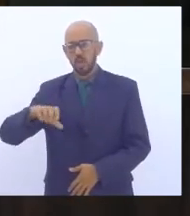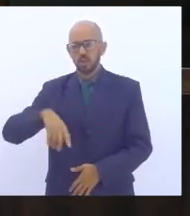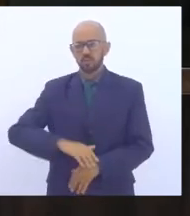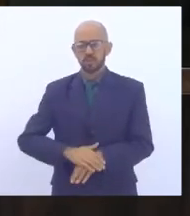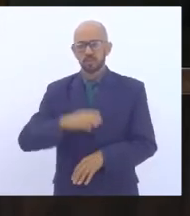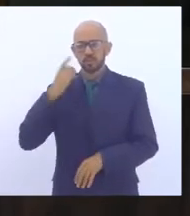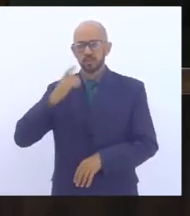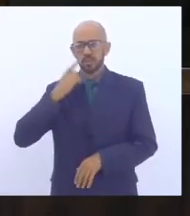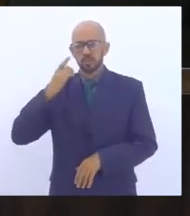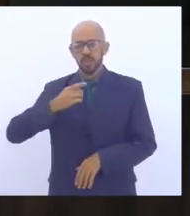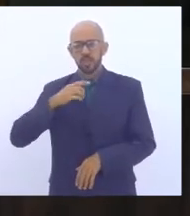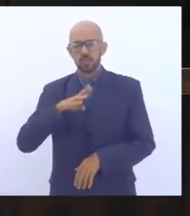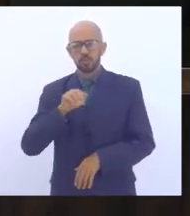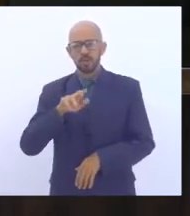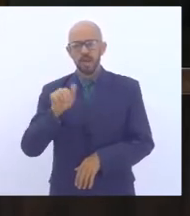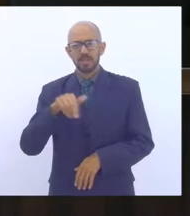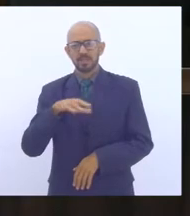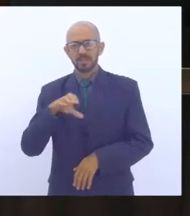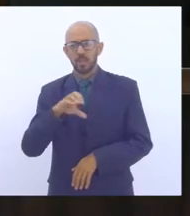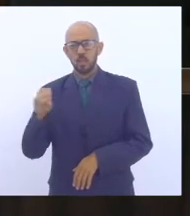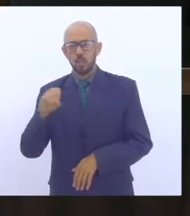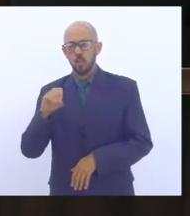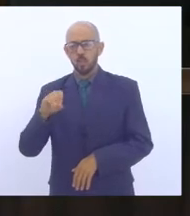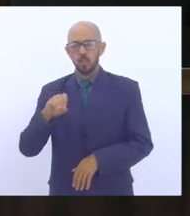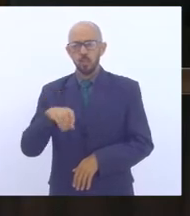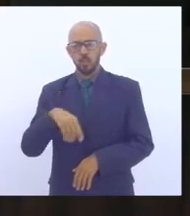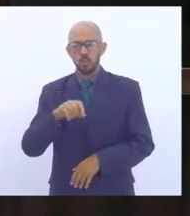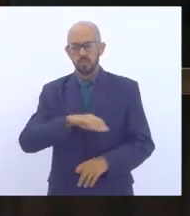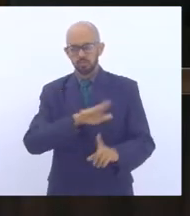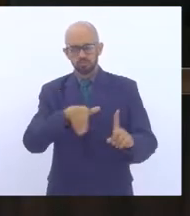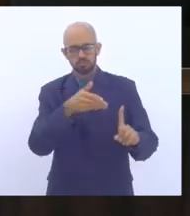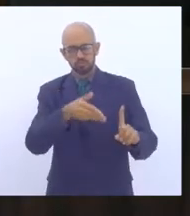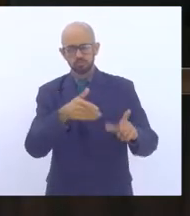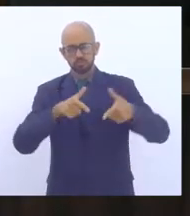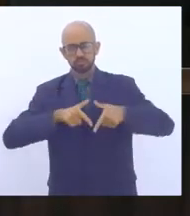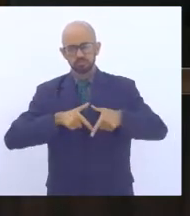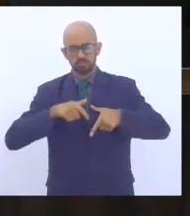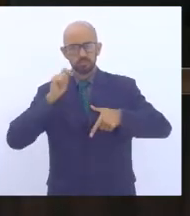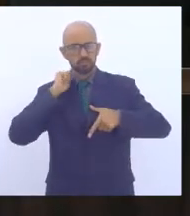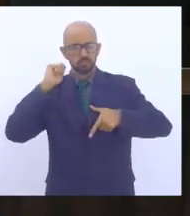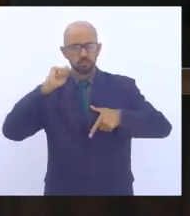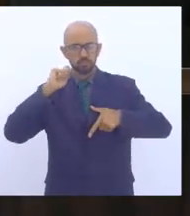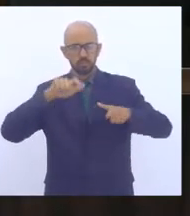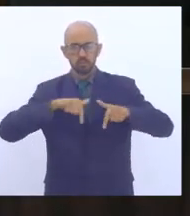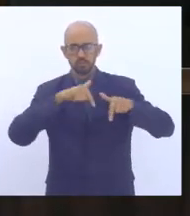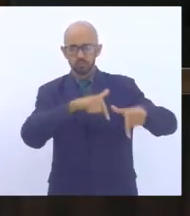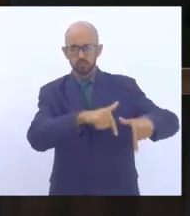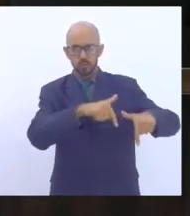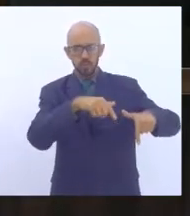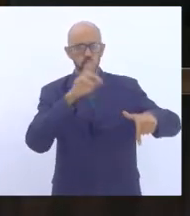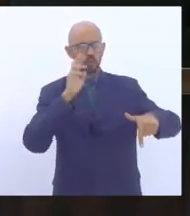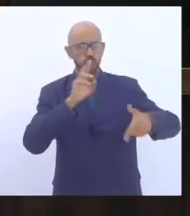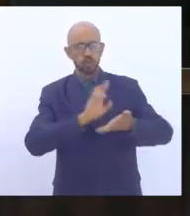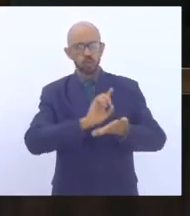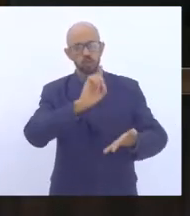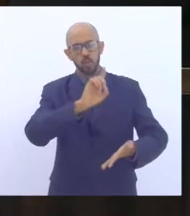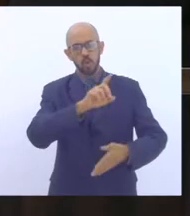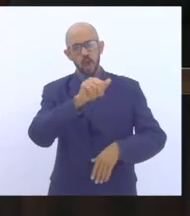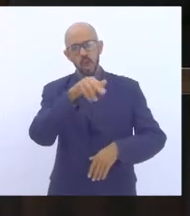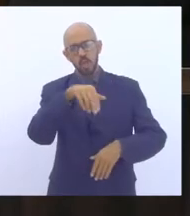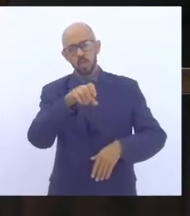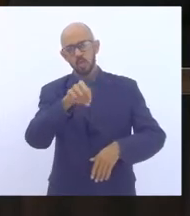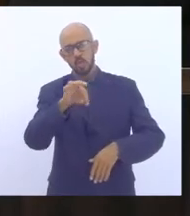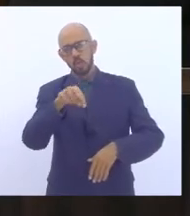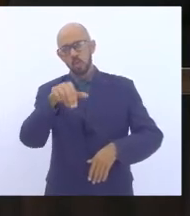dos deputados Brasão e Tiago Pampulha concede medalha Tiradentes e respectivo diploma o Doutor Antônio Eduardo Gonçalves